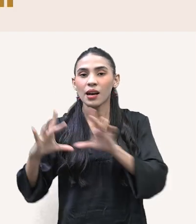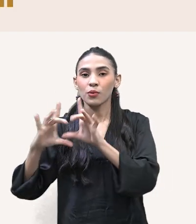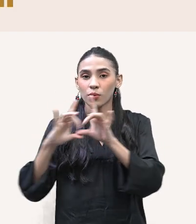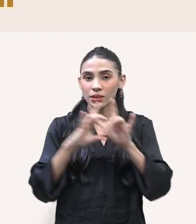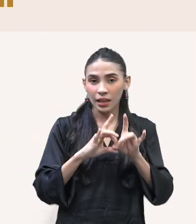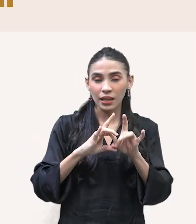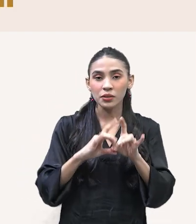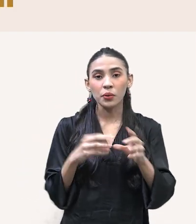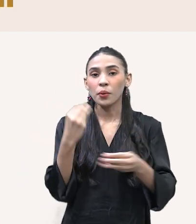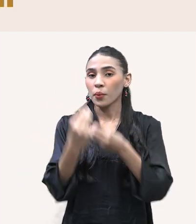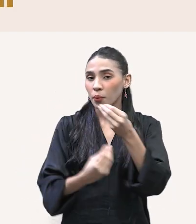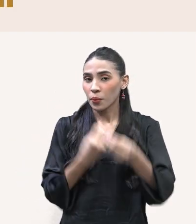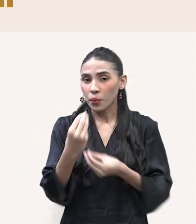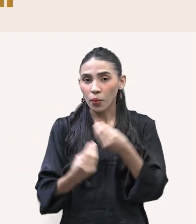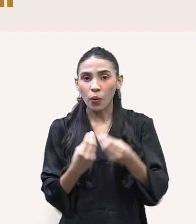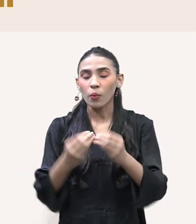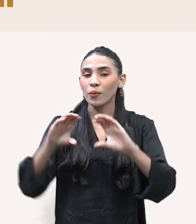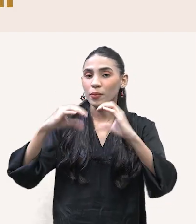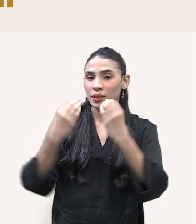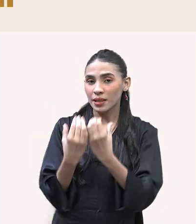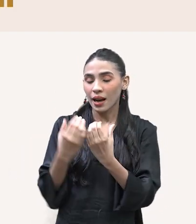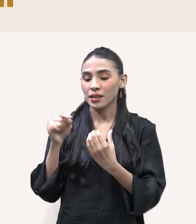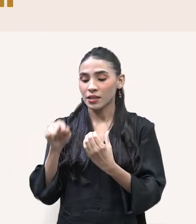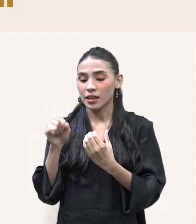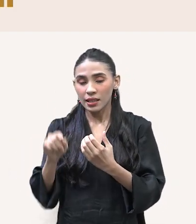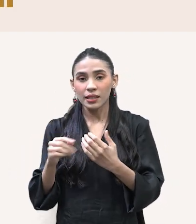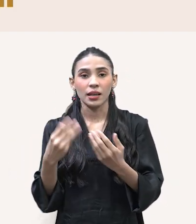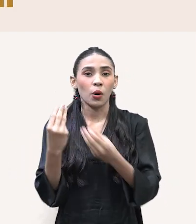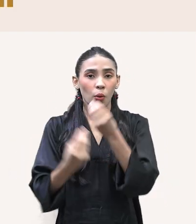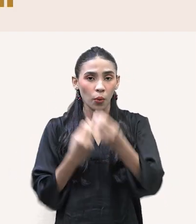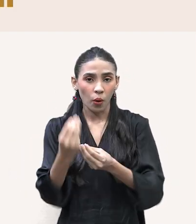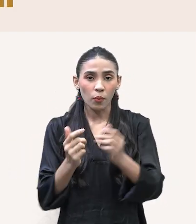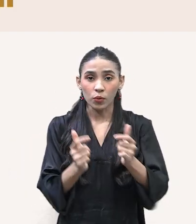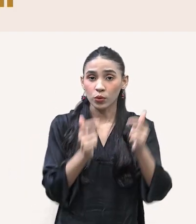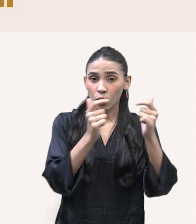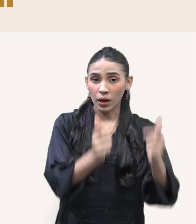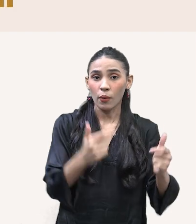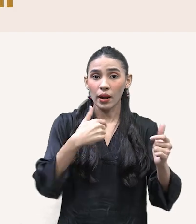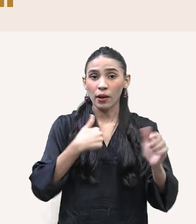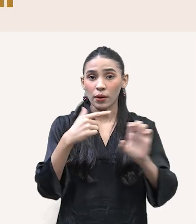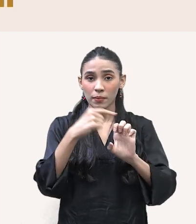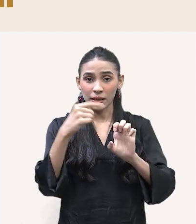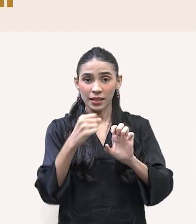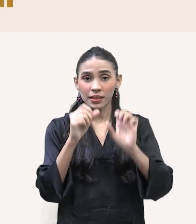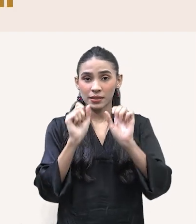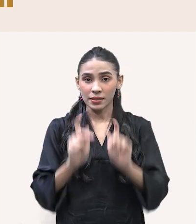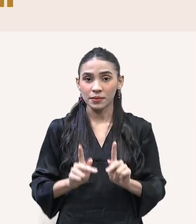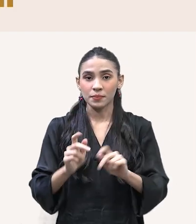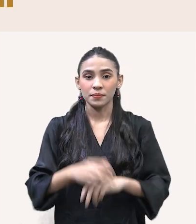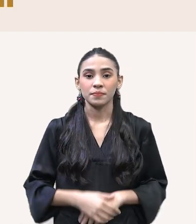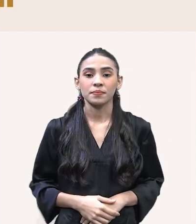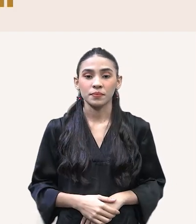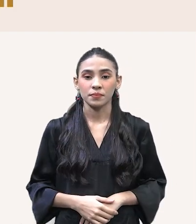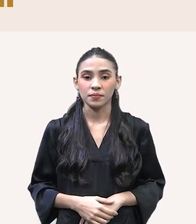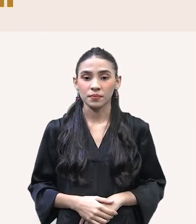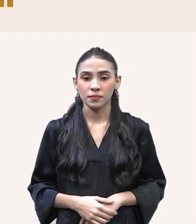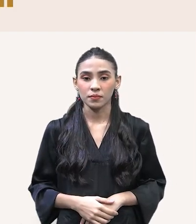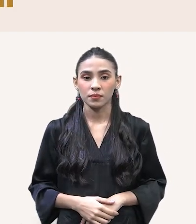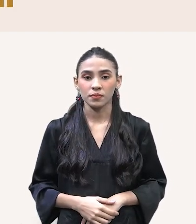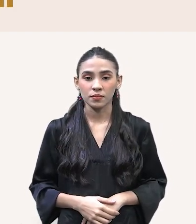contexto, certo? Como está aquela comunidade, como está ali o local onde eu vou empreender, certo? Então, para